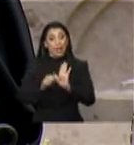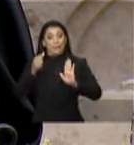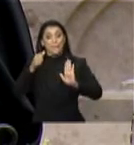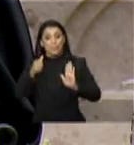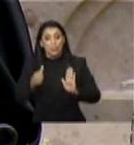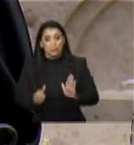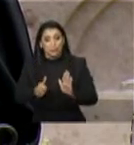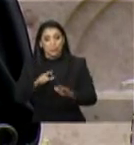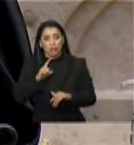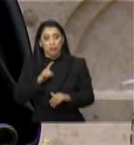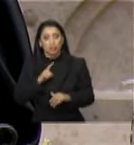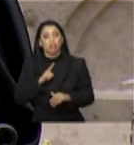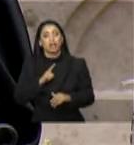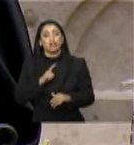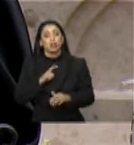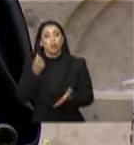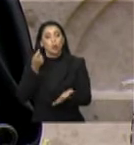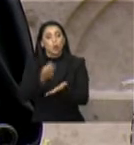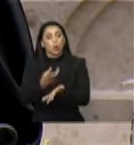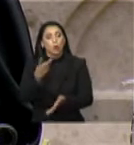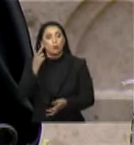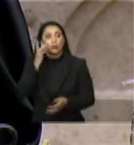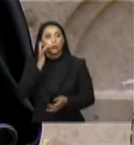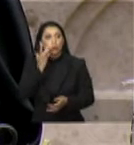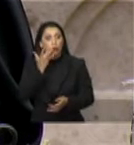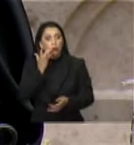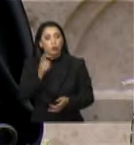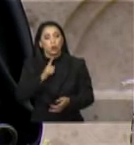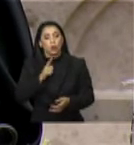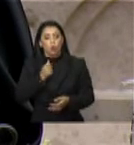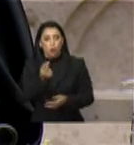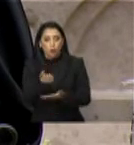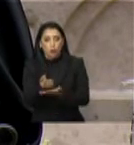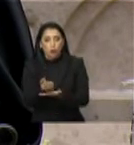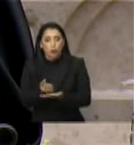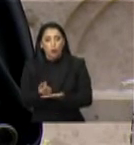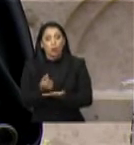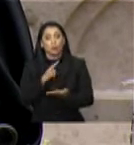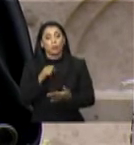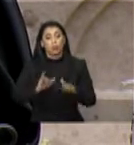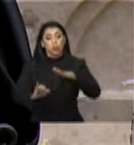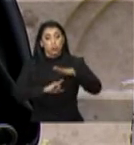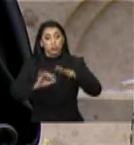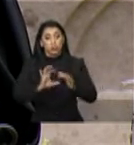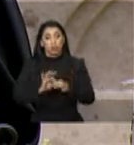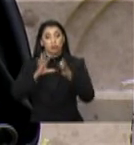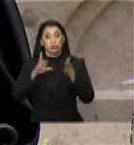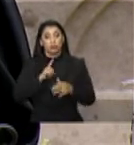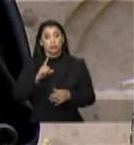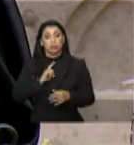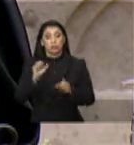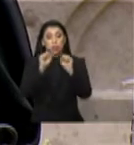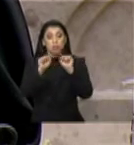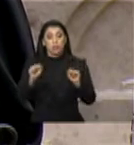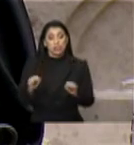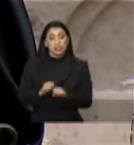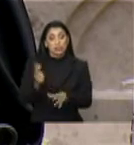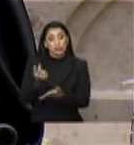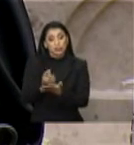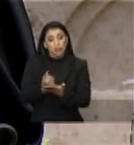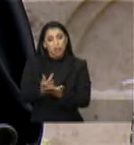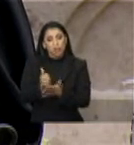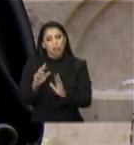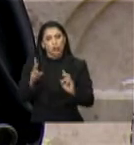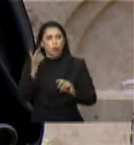primeira aquisição do Ouro aqui o financeiro efetuada por instituição autorizada integrante do teu financeiro ou